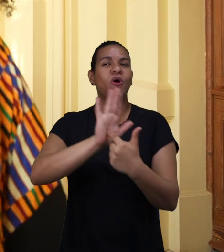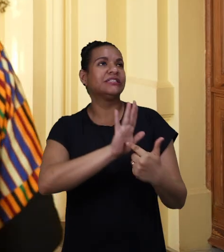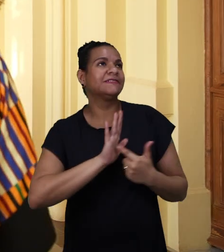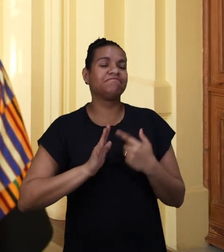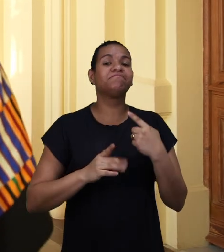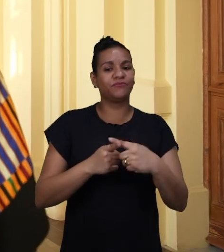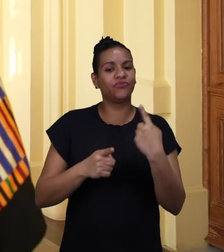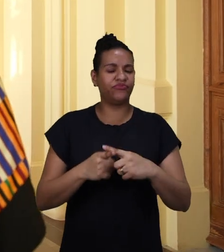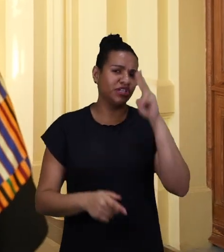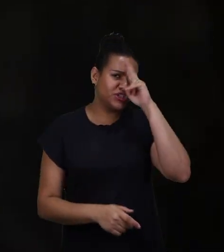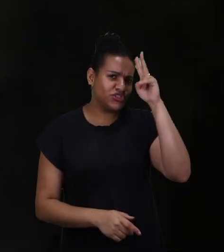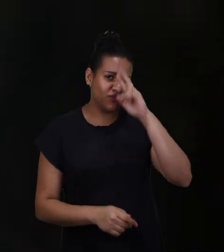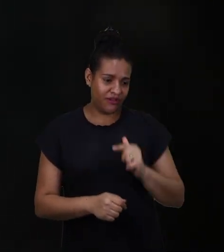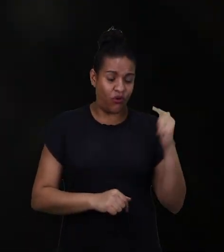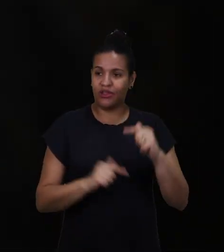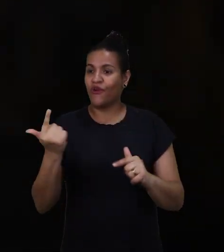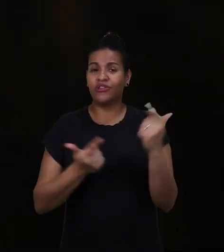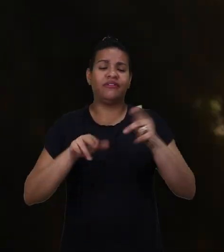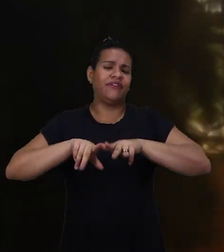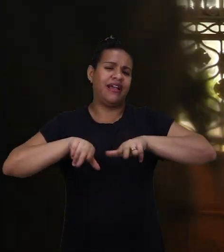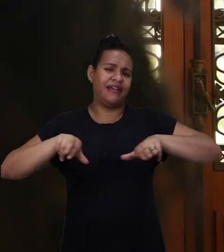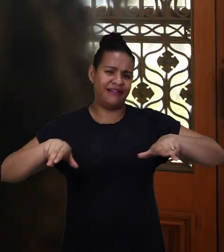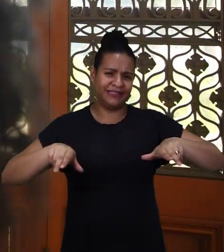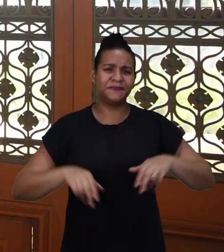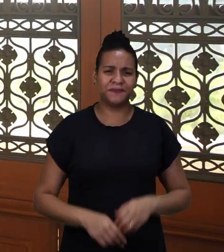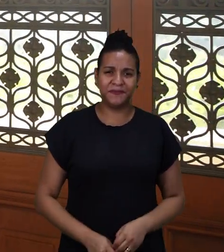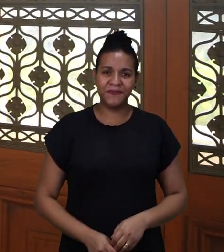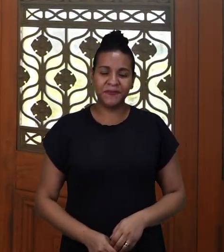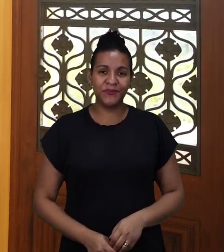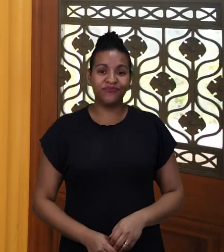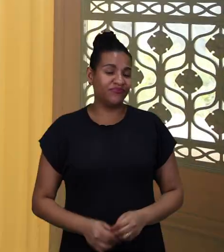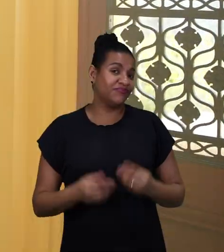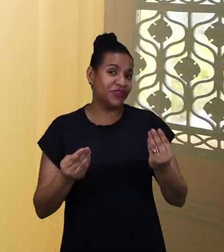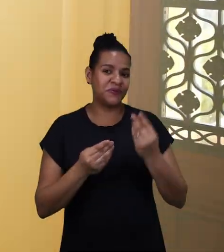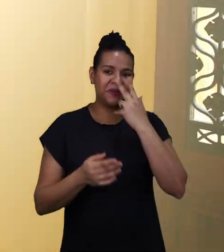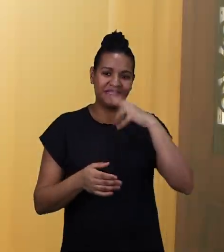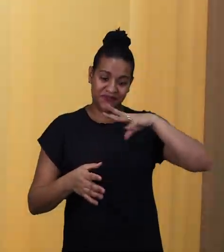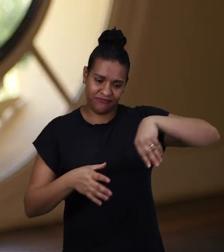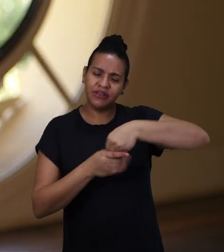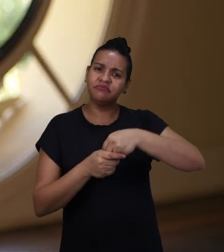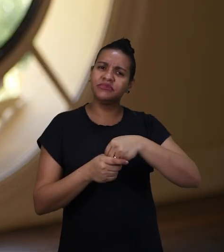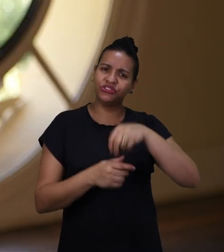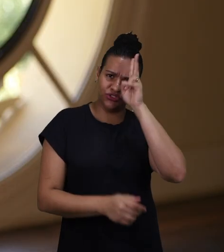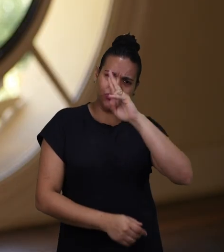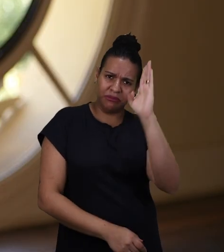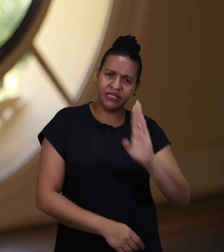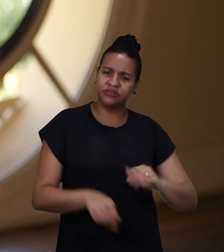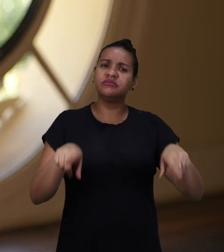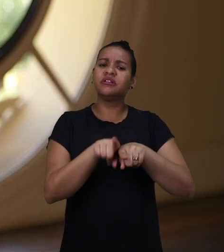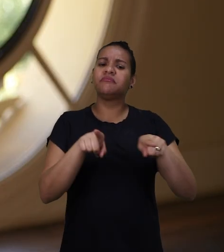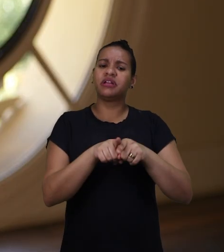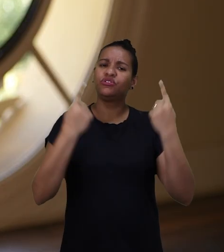outro discurso, mas a gente está contando outras histórias a partir delas. A gente faz parte da história do Brasil